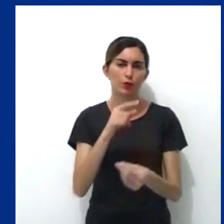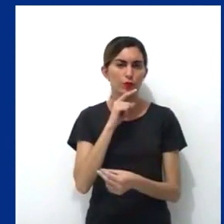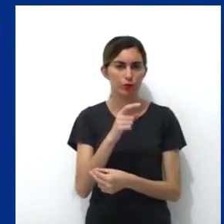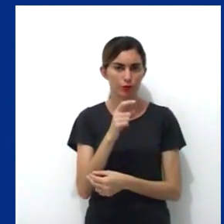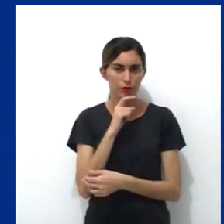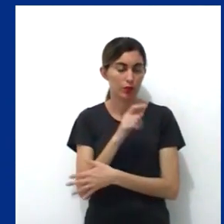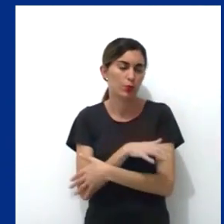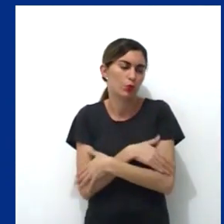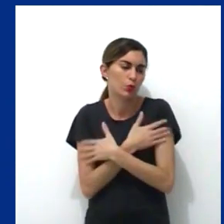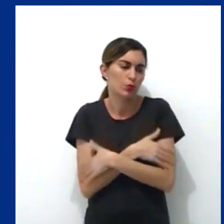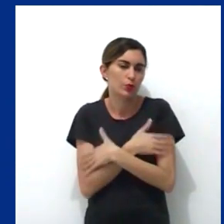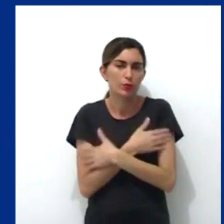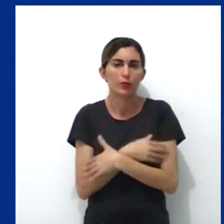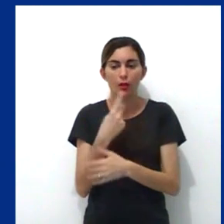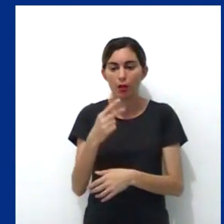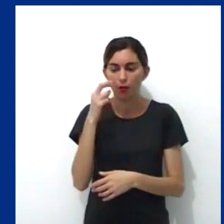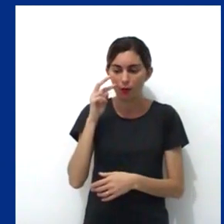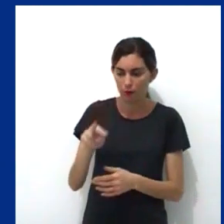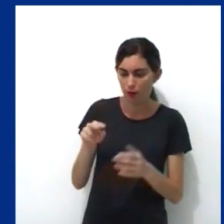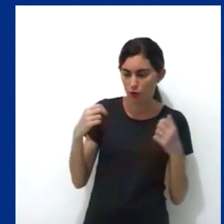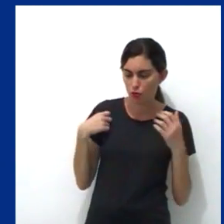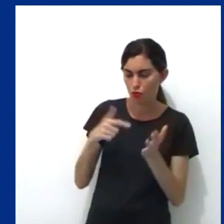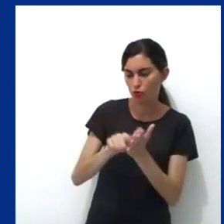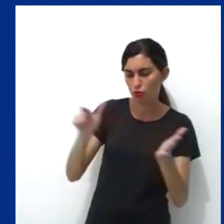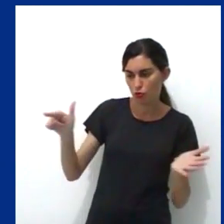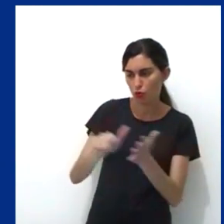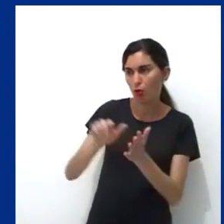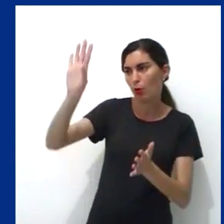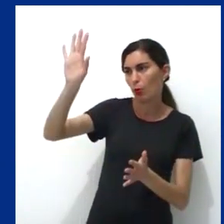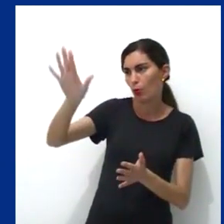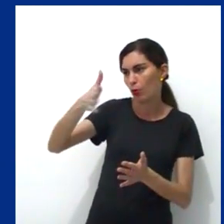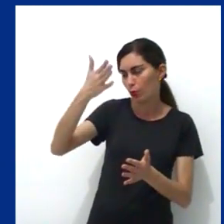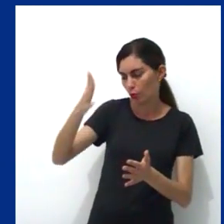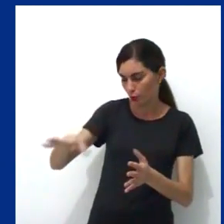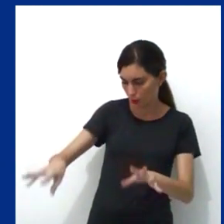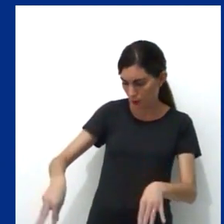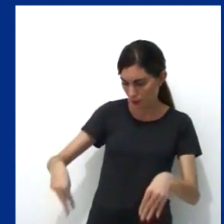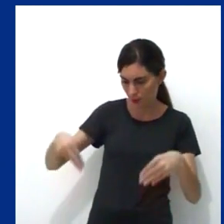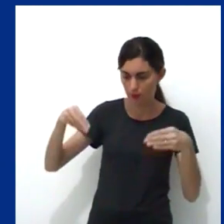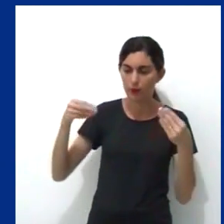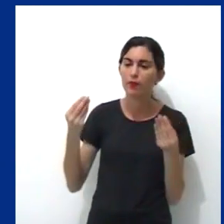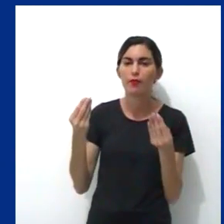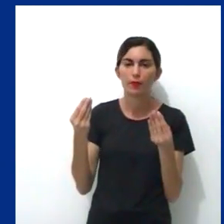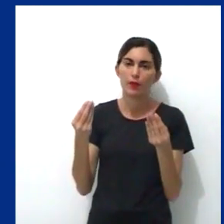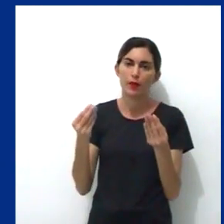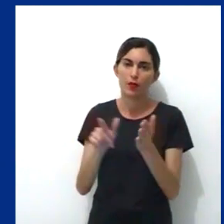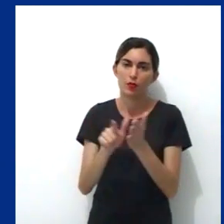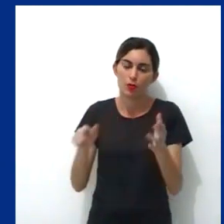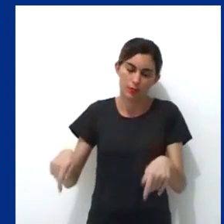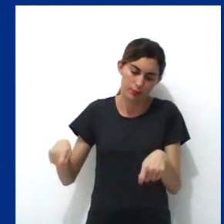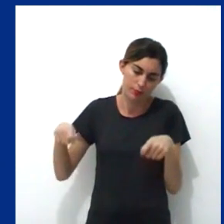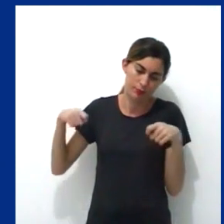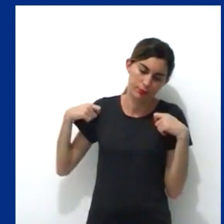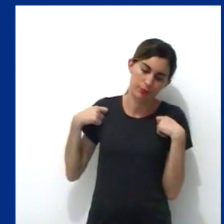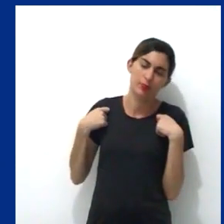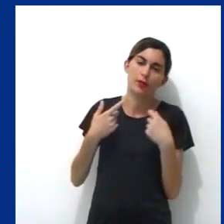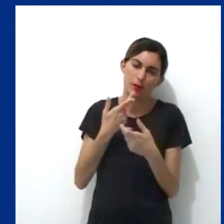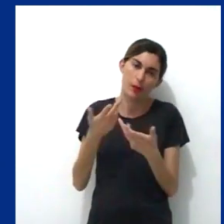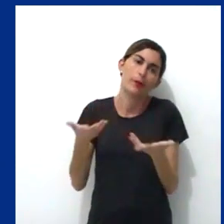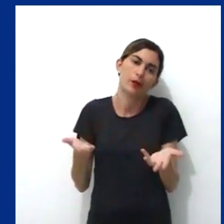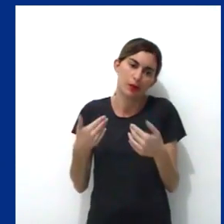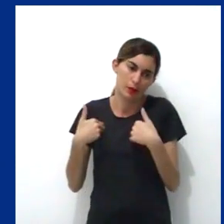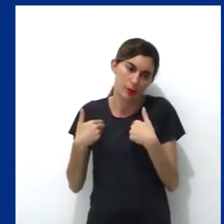Enem. Então, temos aí uma tirinha de uma pessoa, provavelmente um morador de rua,